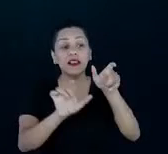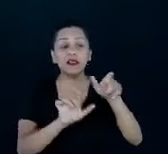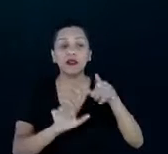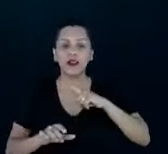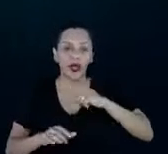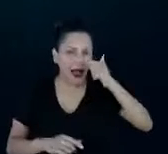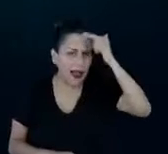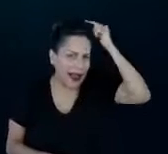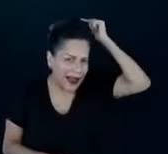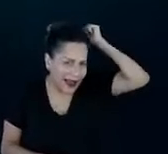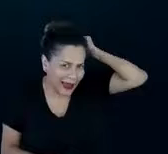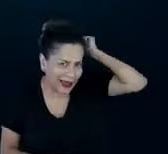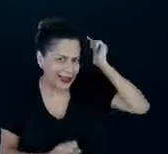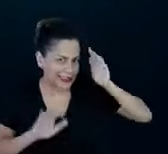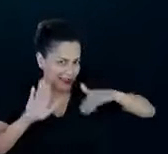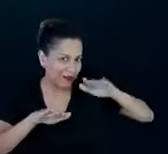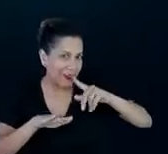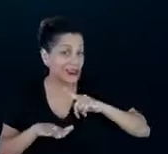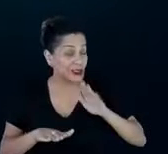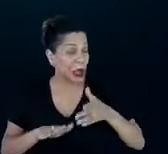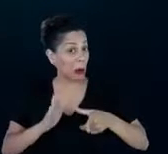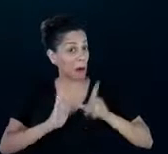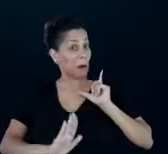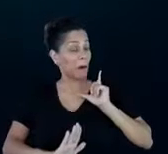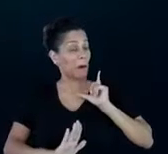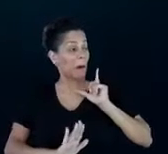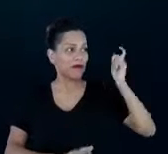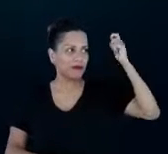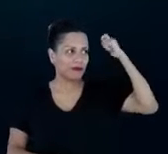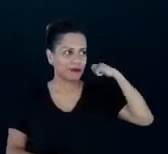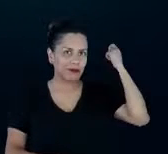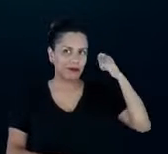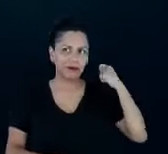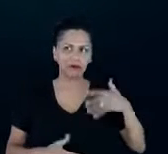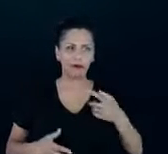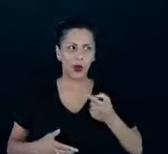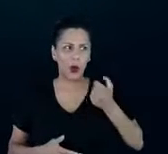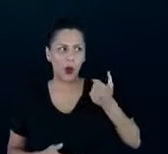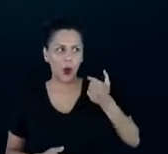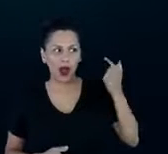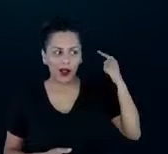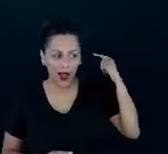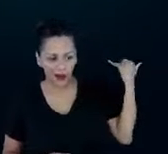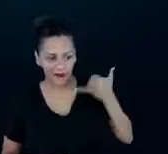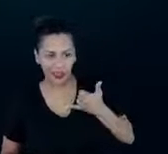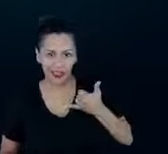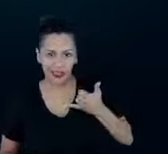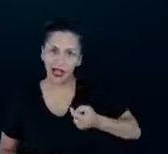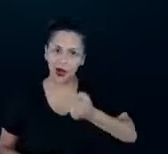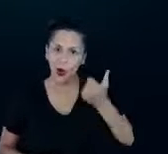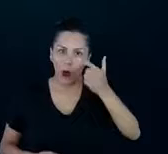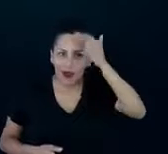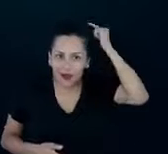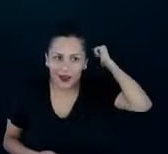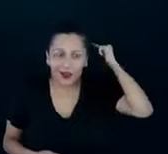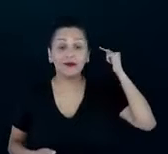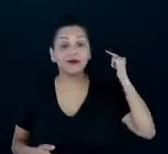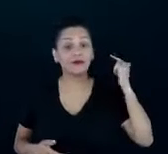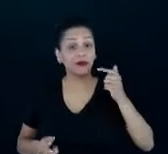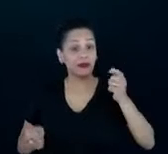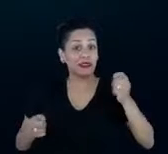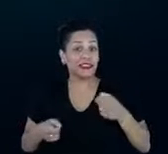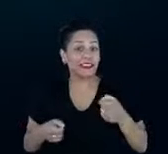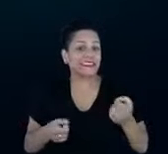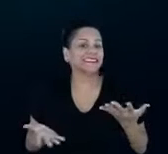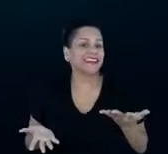alerta precoce para para se mexer então é é um negócio assim que muda a utilidade e que o